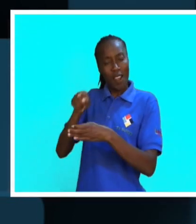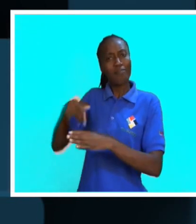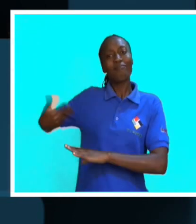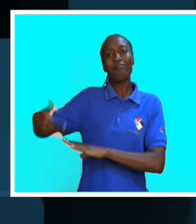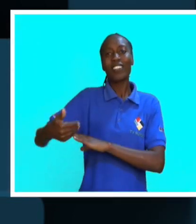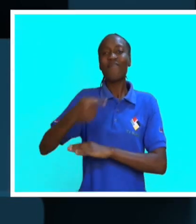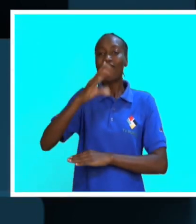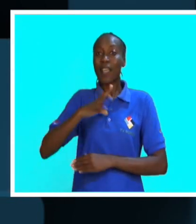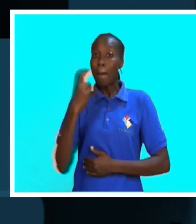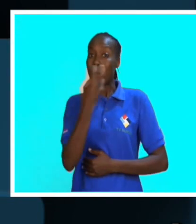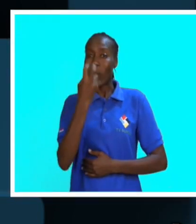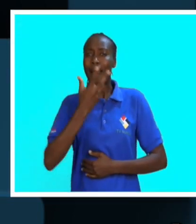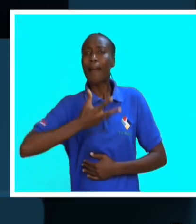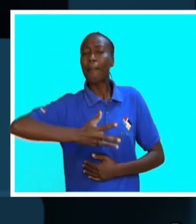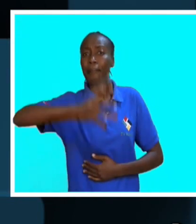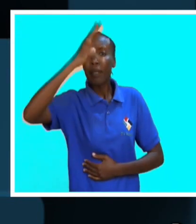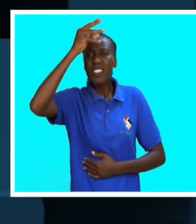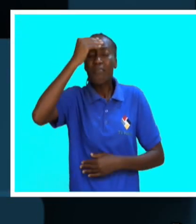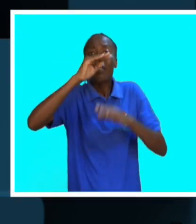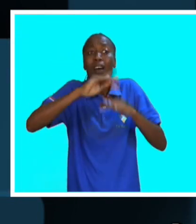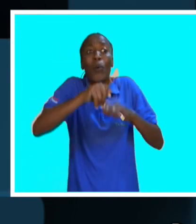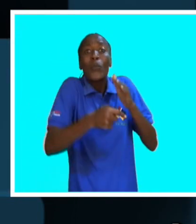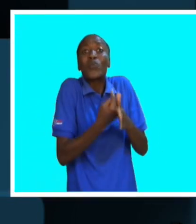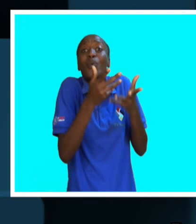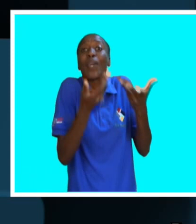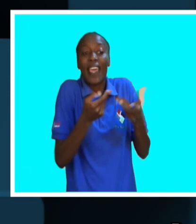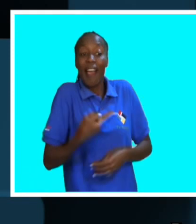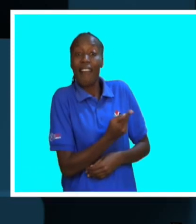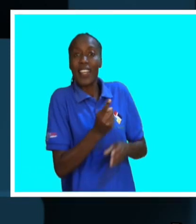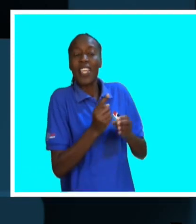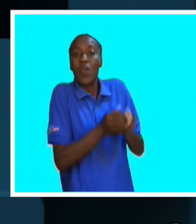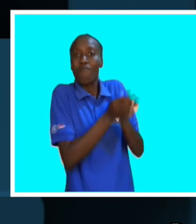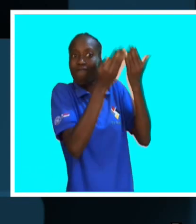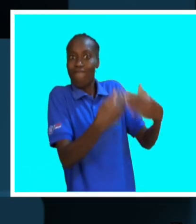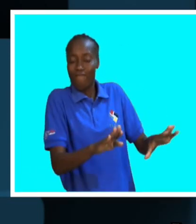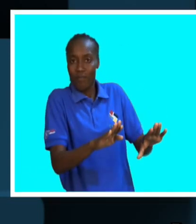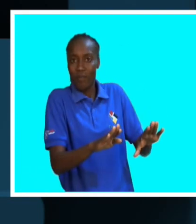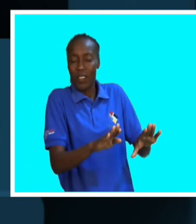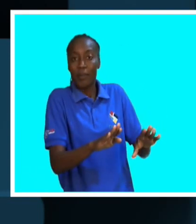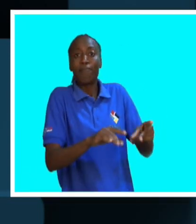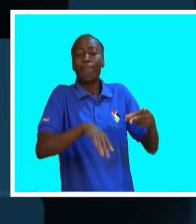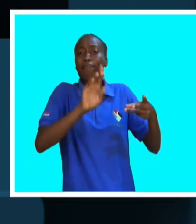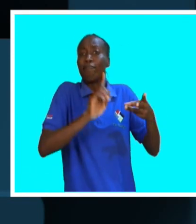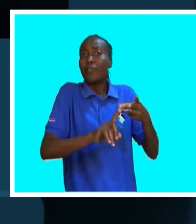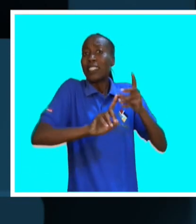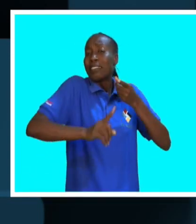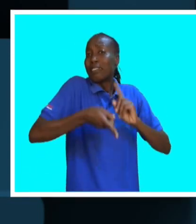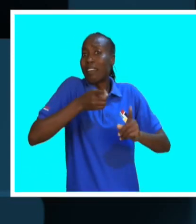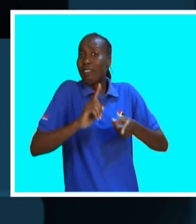são regulares. Procuramos perceber o que é que está a acontecer no seio dos médicos tradicionais,